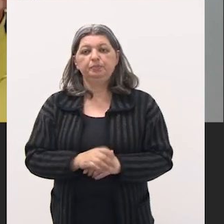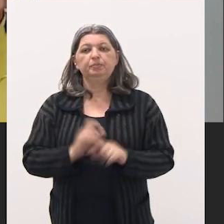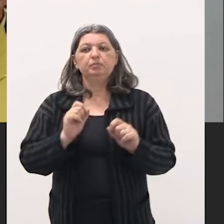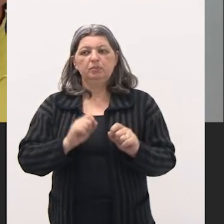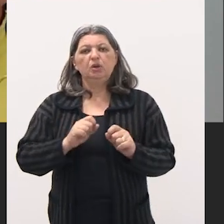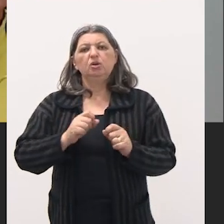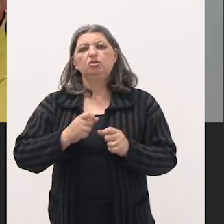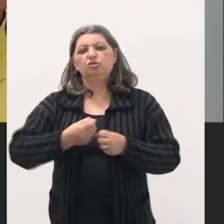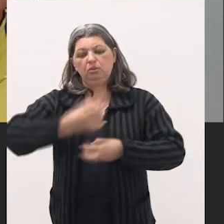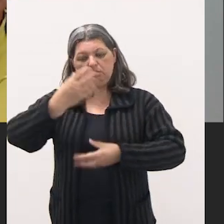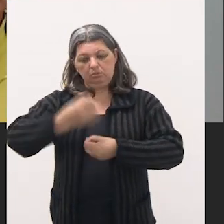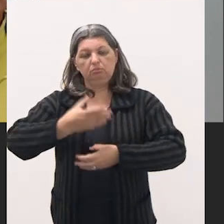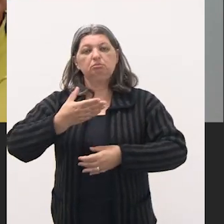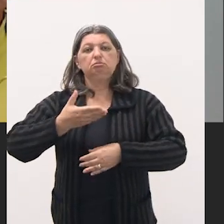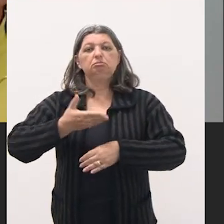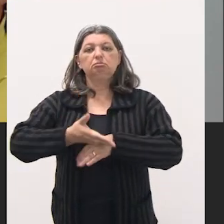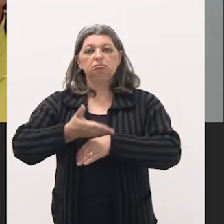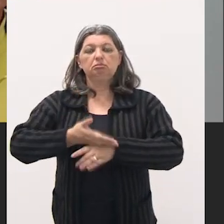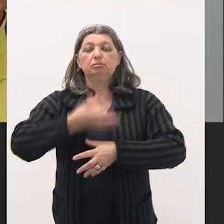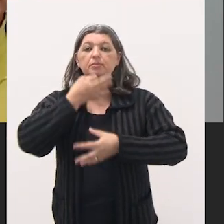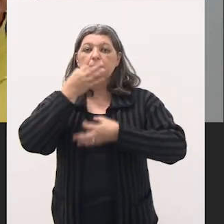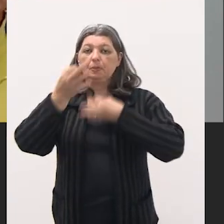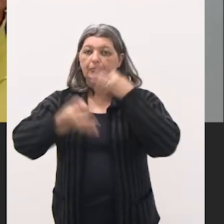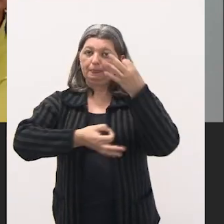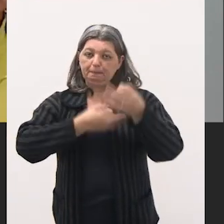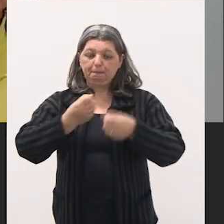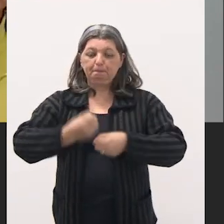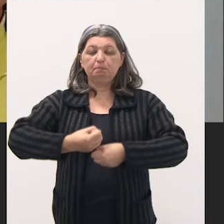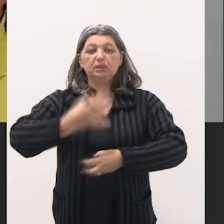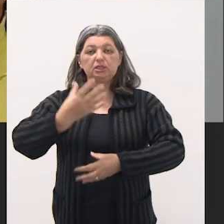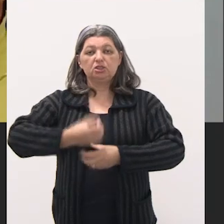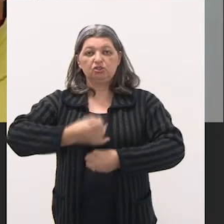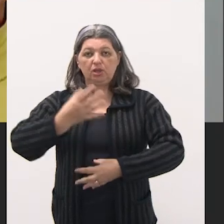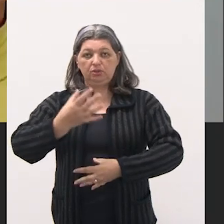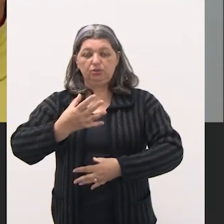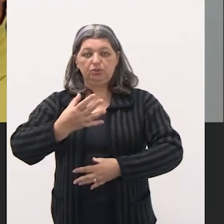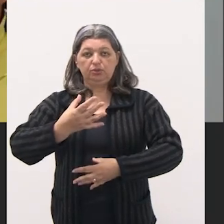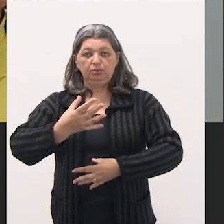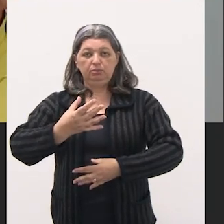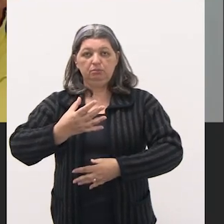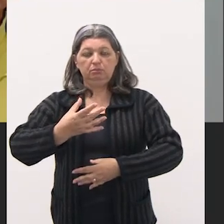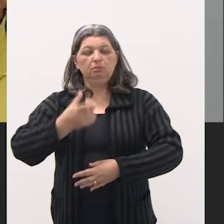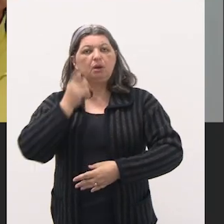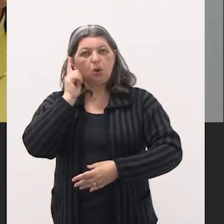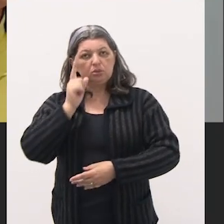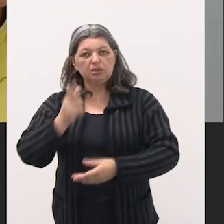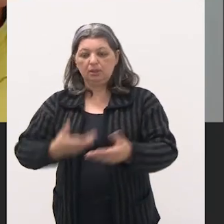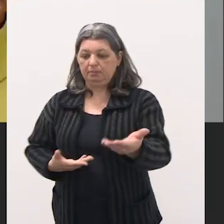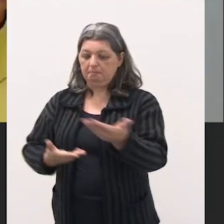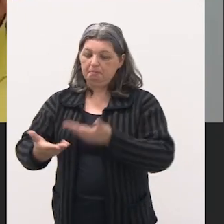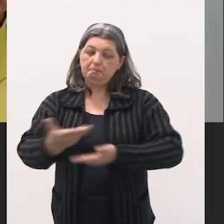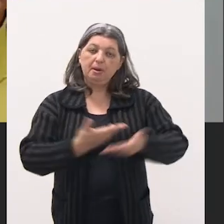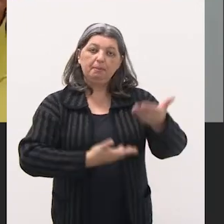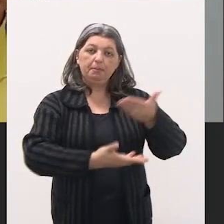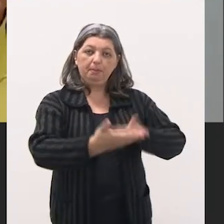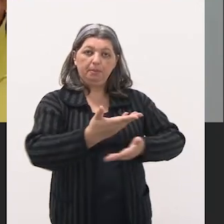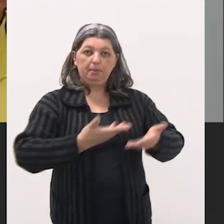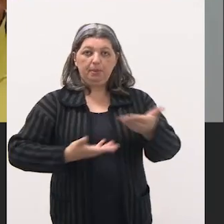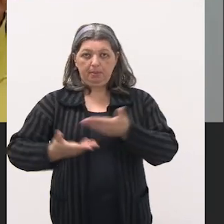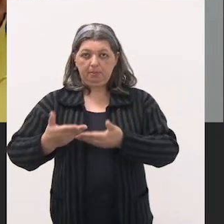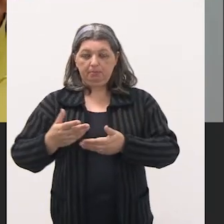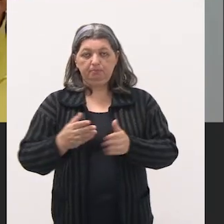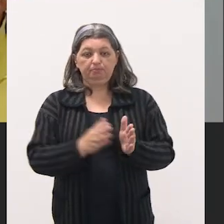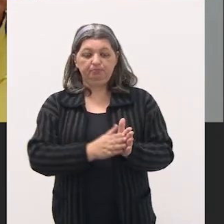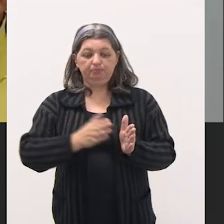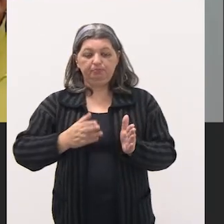de vocês, os questionamentos no chat, para podermos interagir na segunda parte do